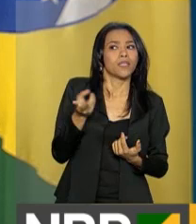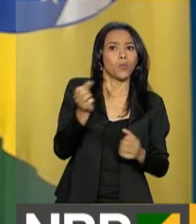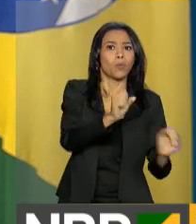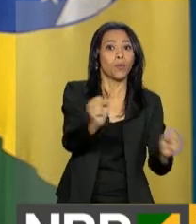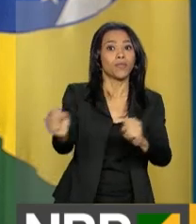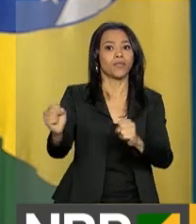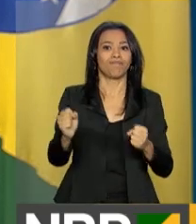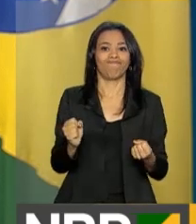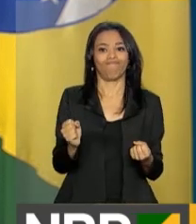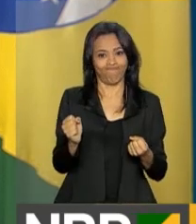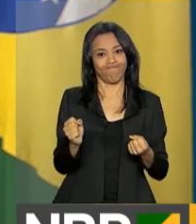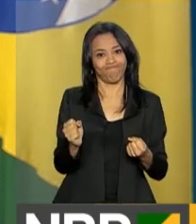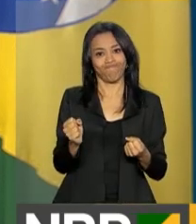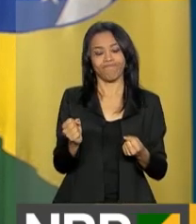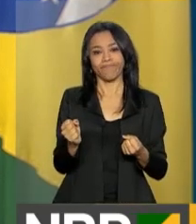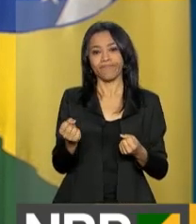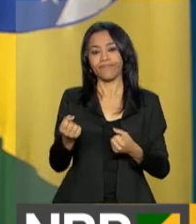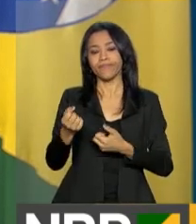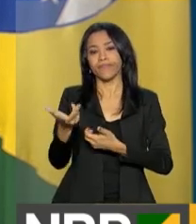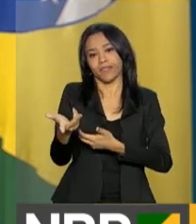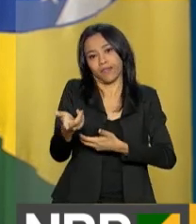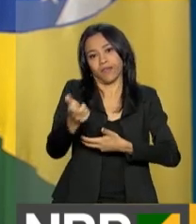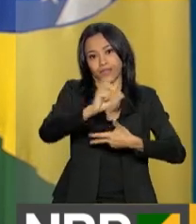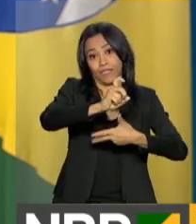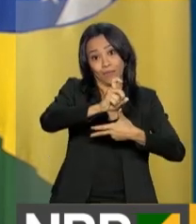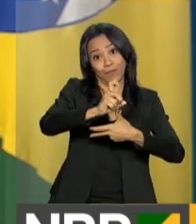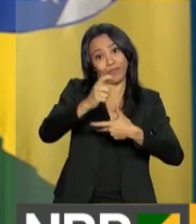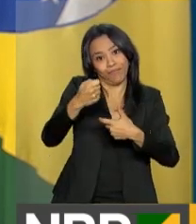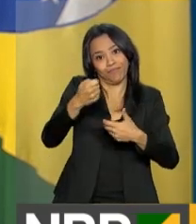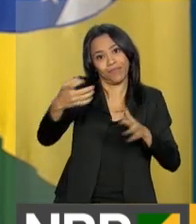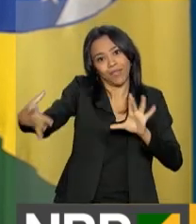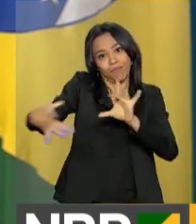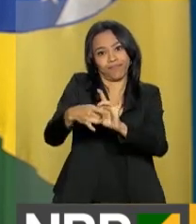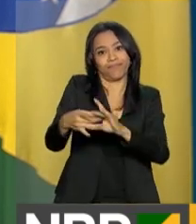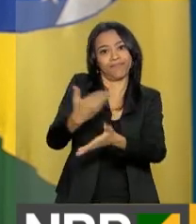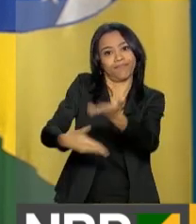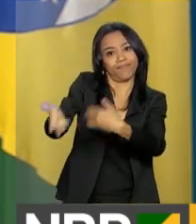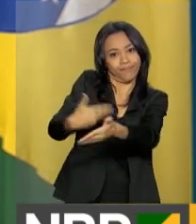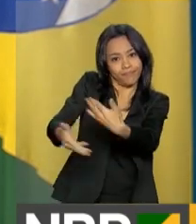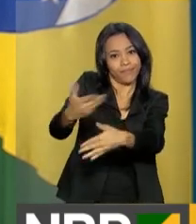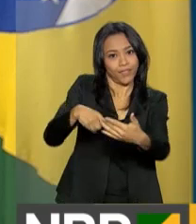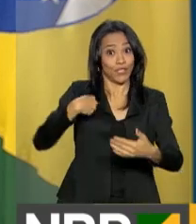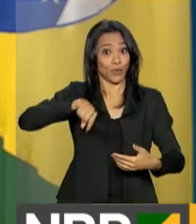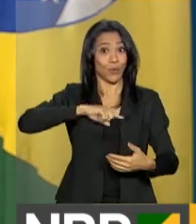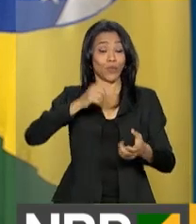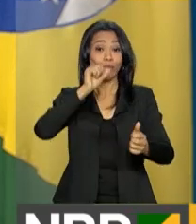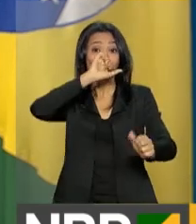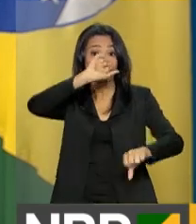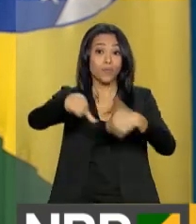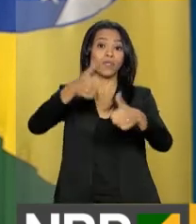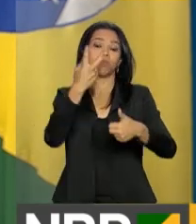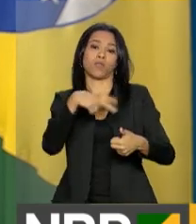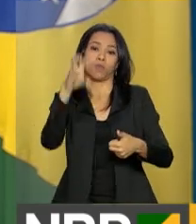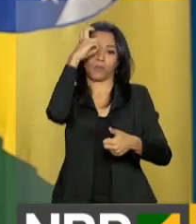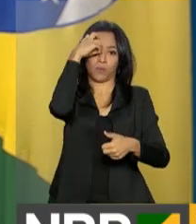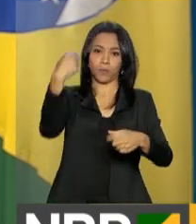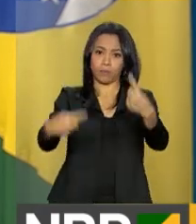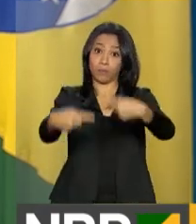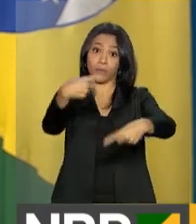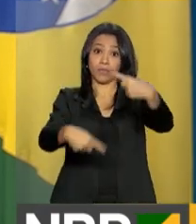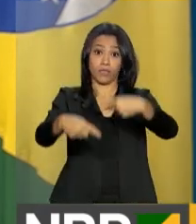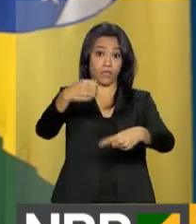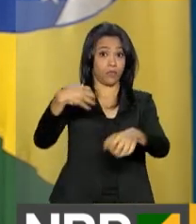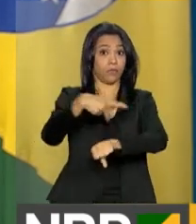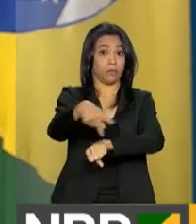executivo deve porque mais do que nunca acho que nós mudamos um pouco a cultura política do país